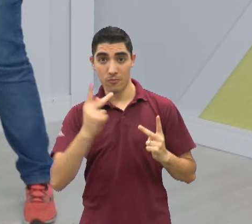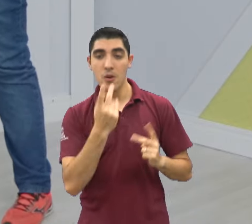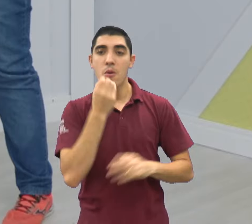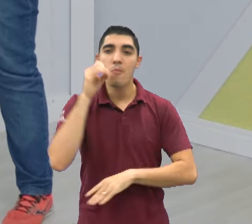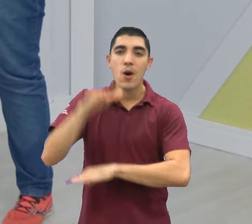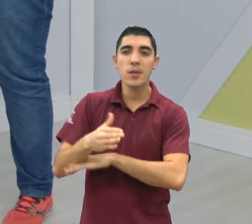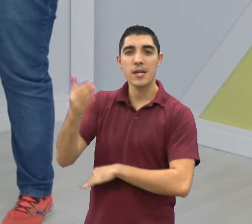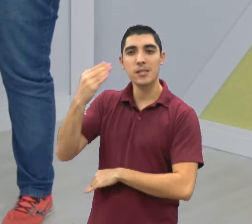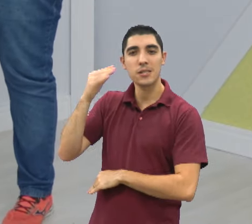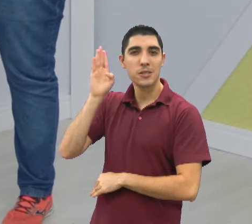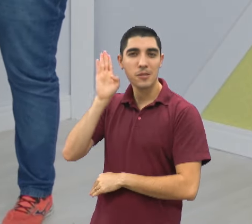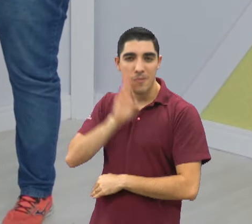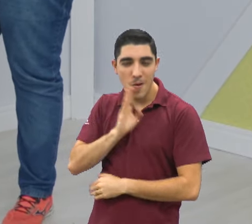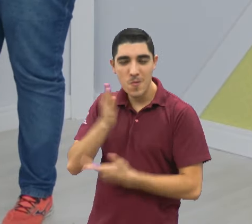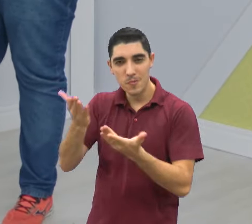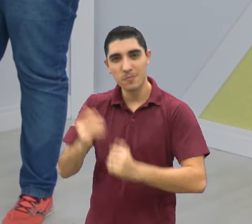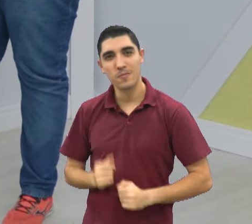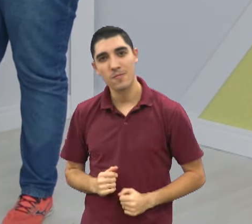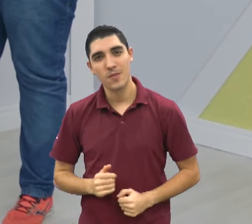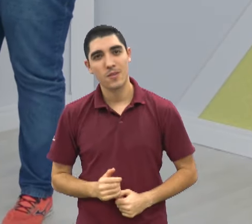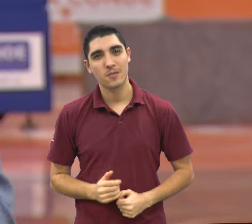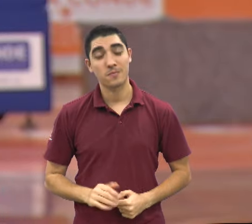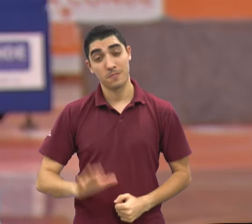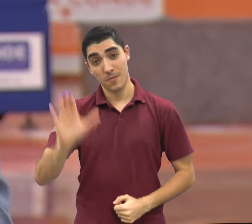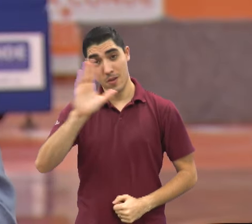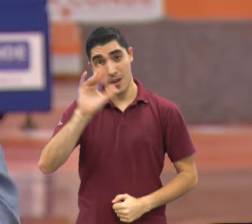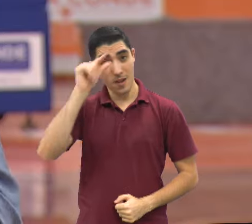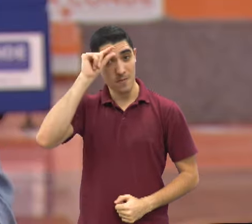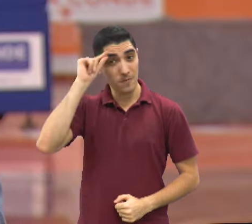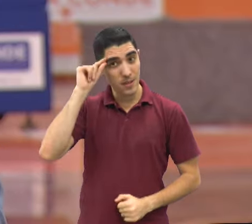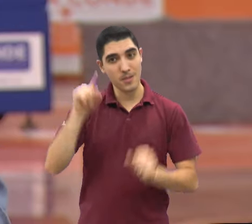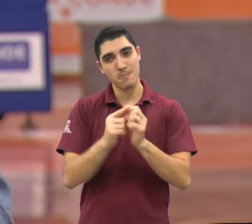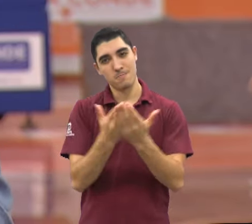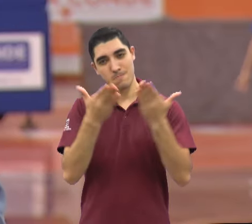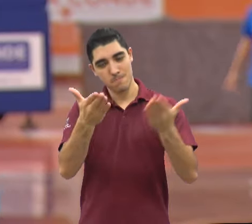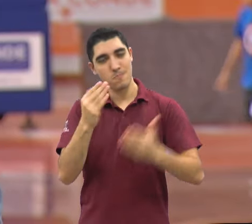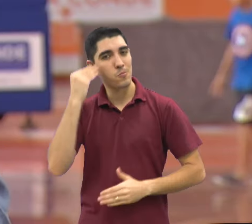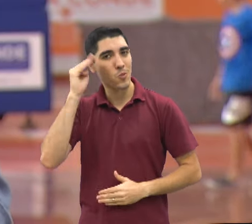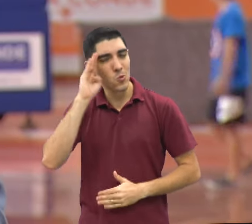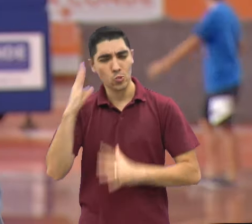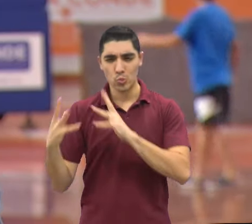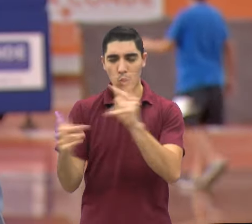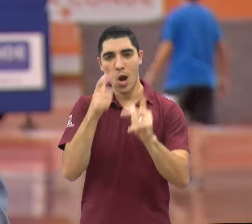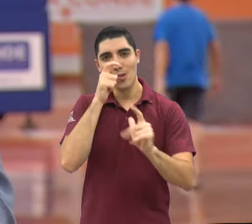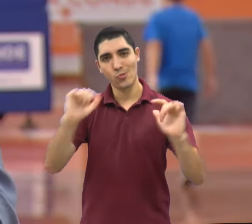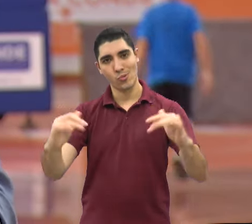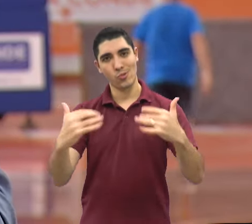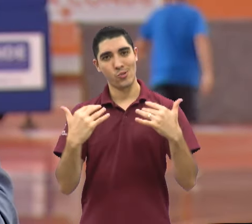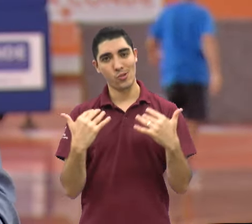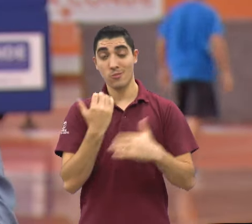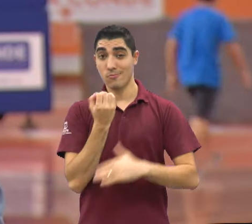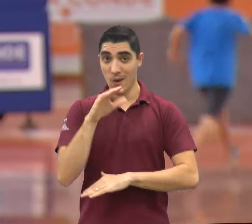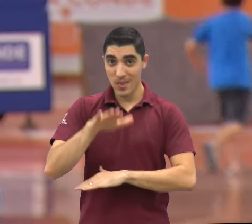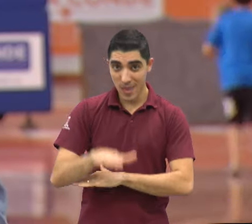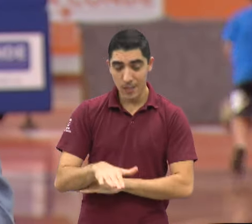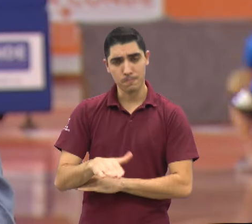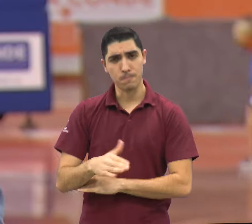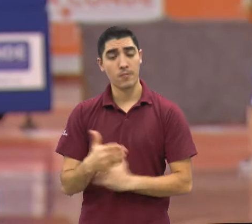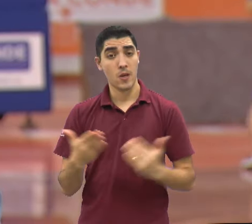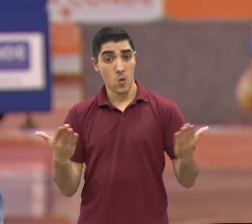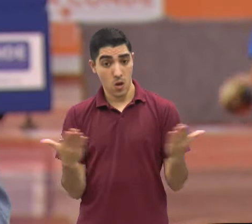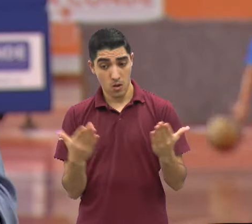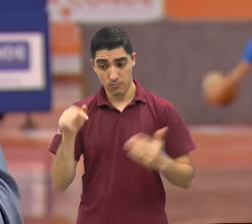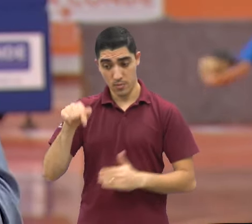Paulito. Olá, Vieira Júnior, Bruno Castilha, todos os amigos ligados aqui no Hora do Esporte. A Federação Paulista